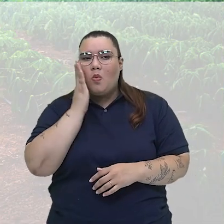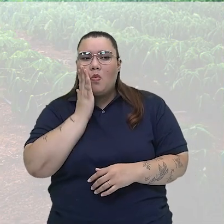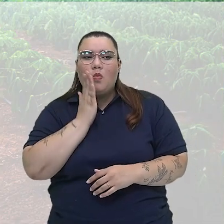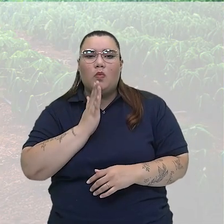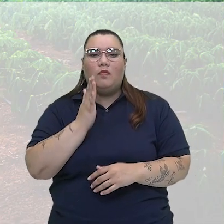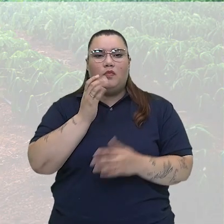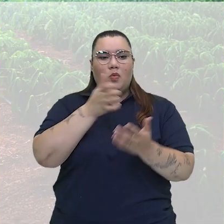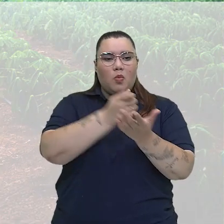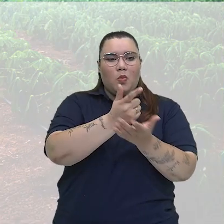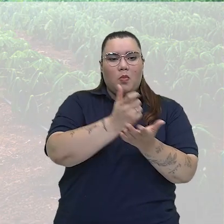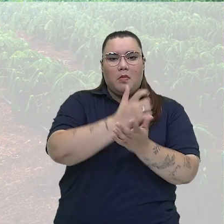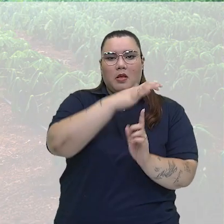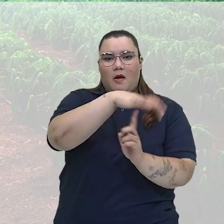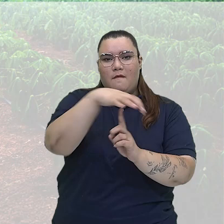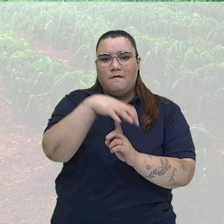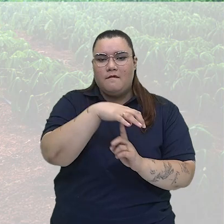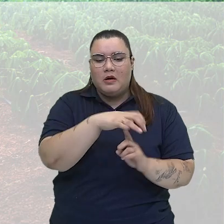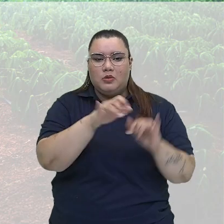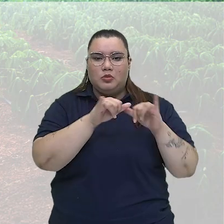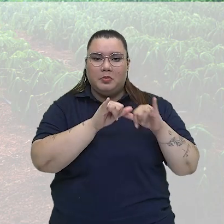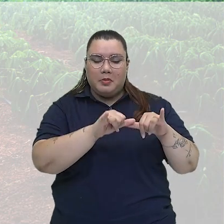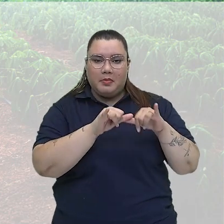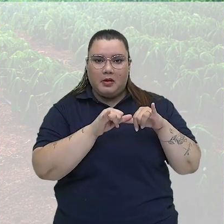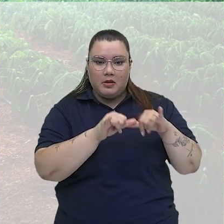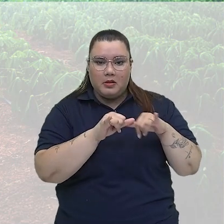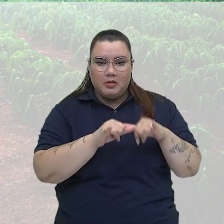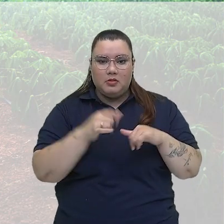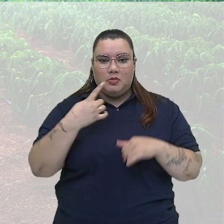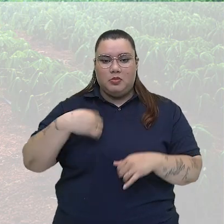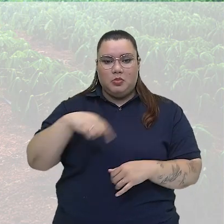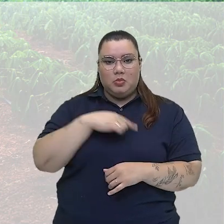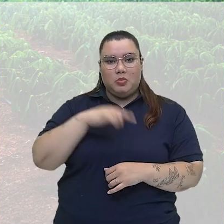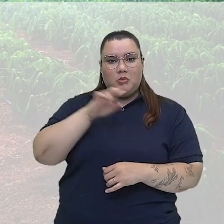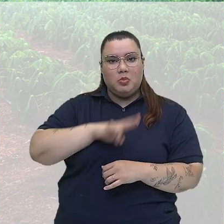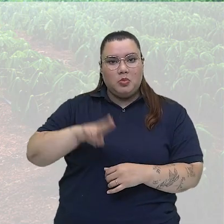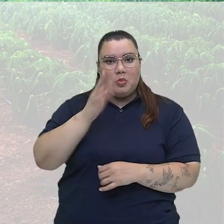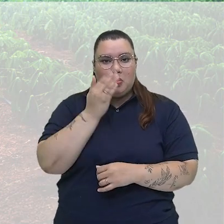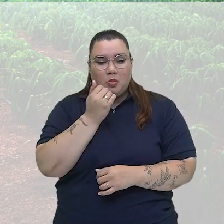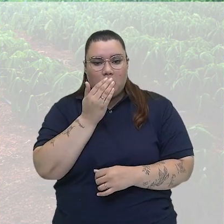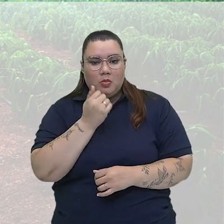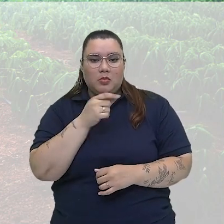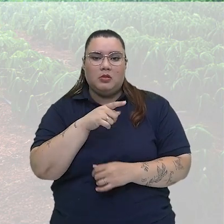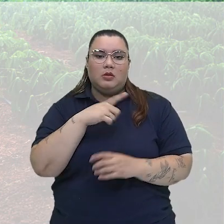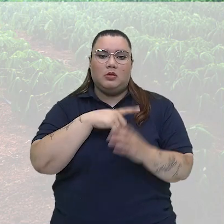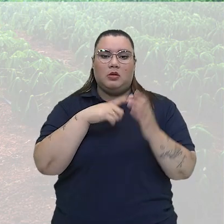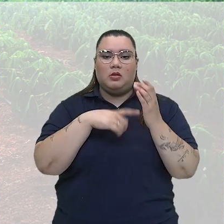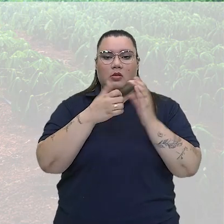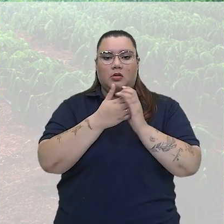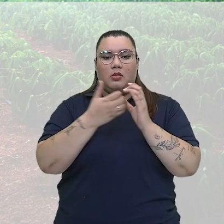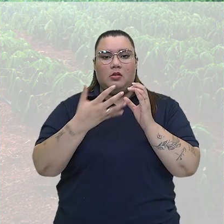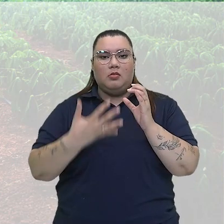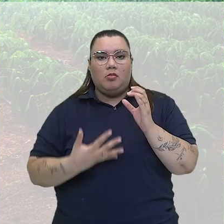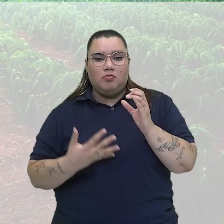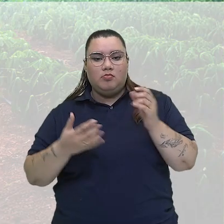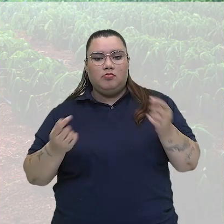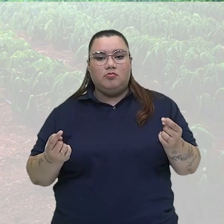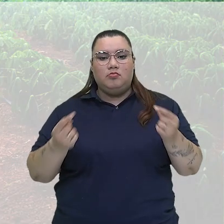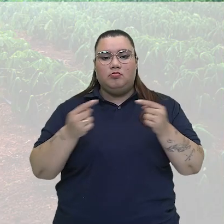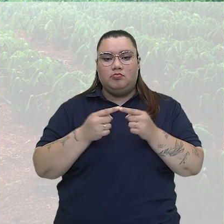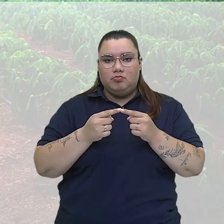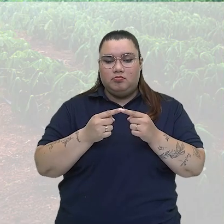nas feiras, nos supermercados, que nós consumimos, eles vêm de propriedades